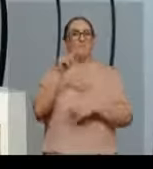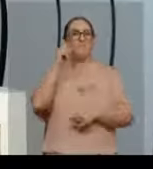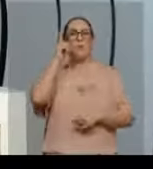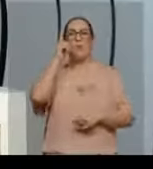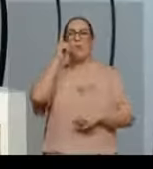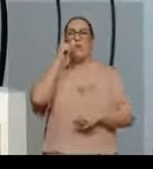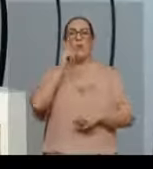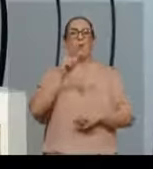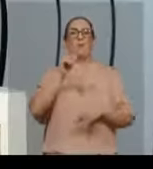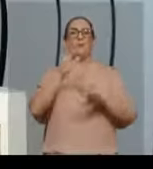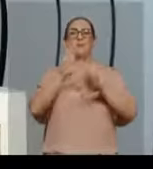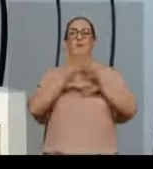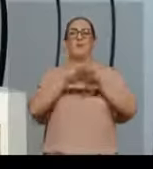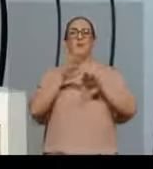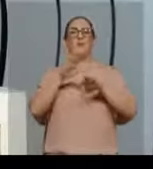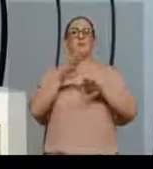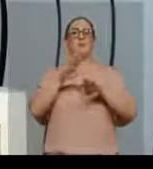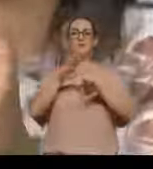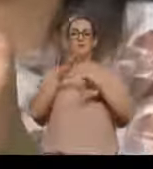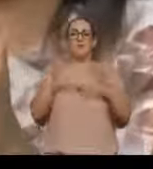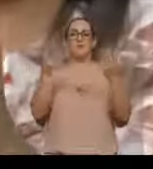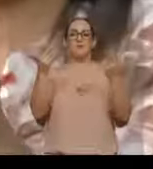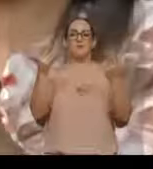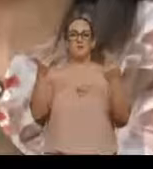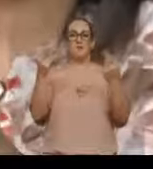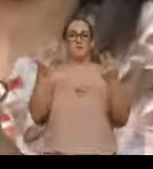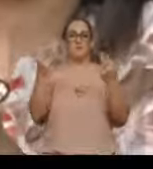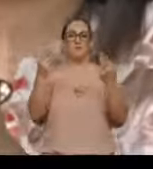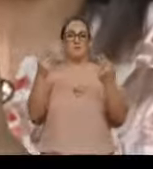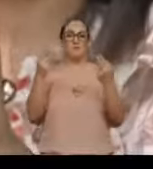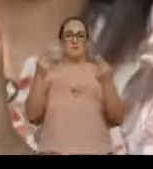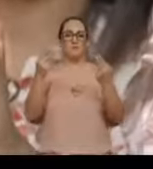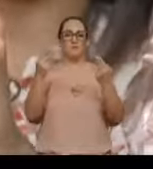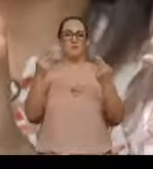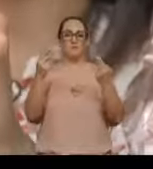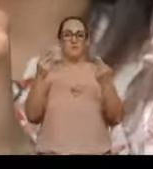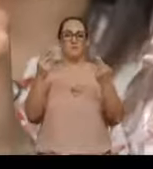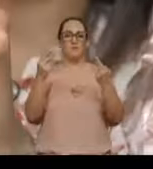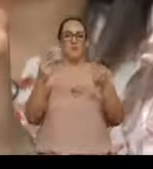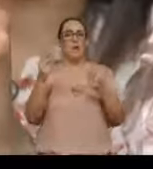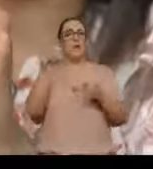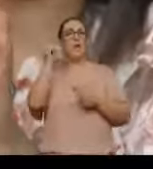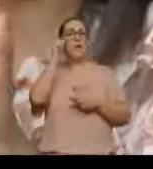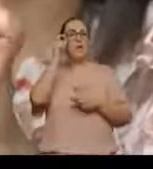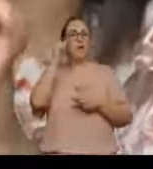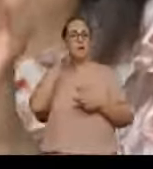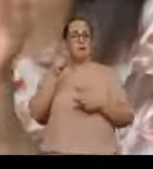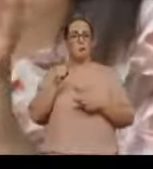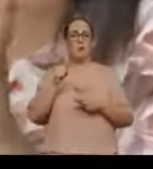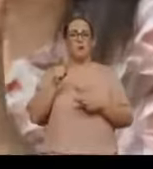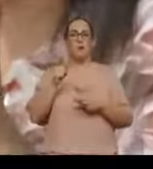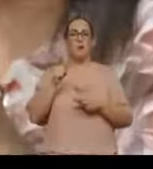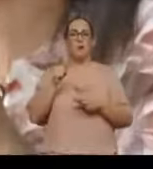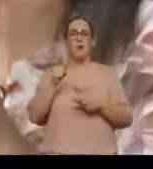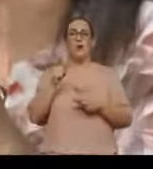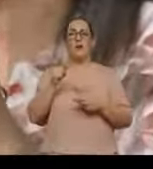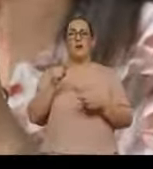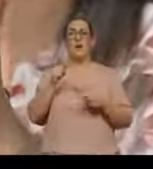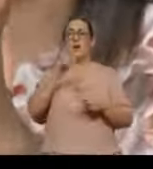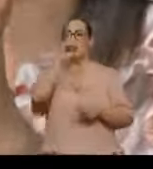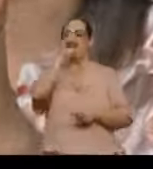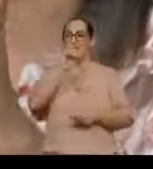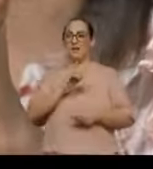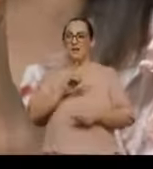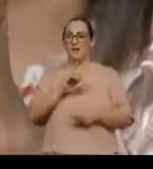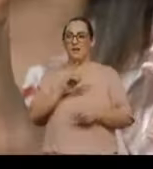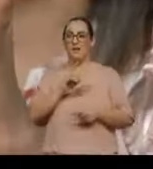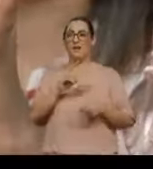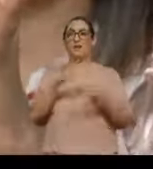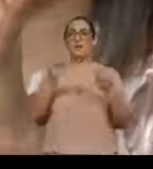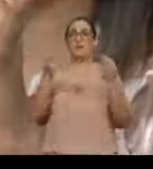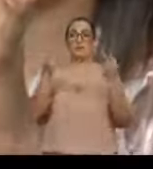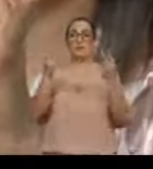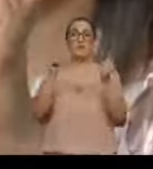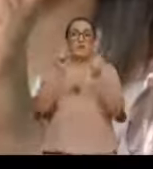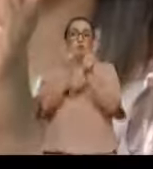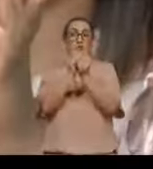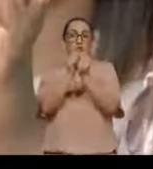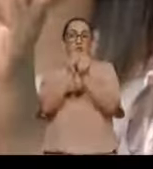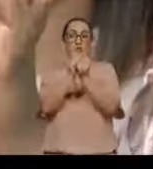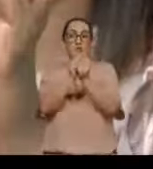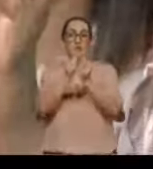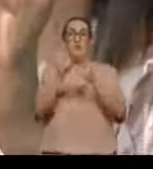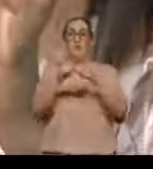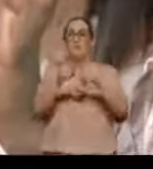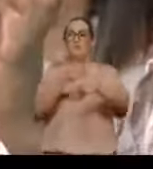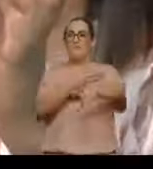consigo colocar elas iguais. Eu coloquei igual a azul e a amarela, porém a verde e a branca não estão iguais, tá